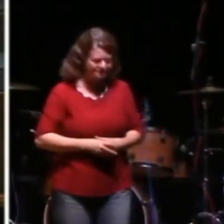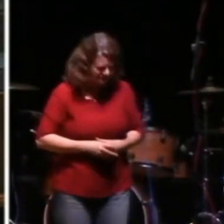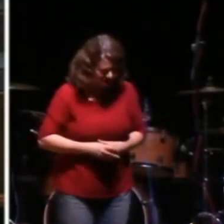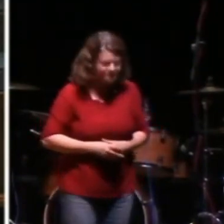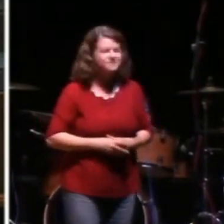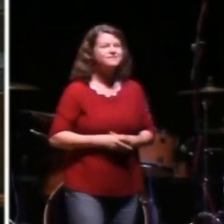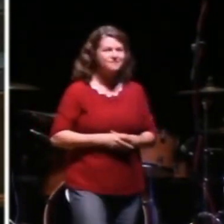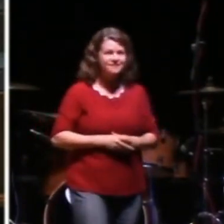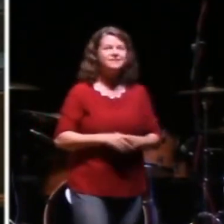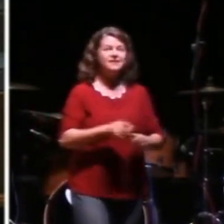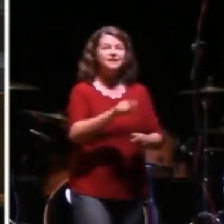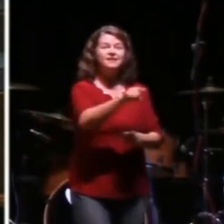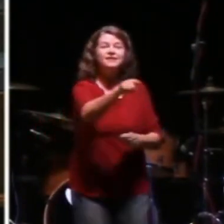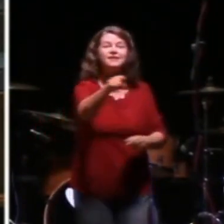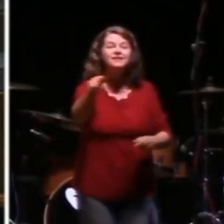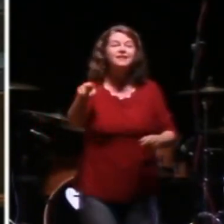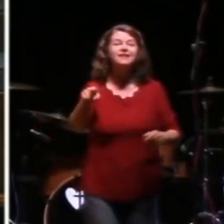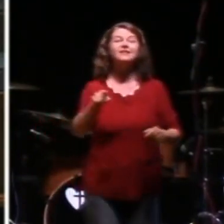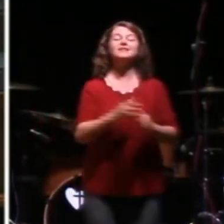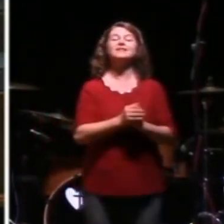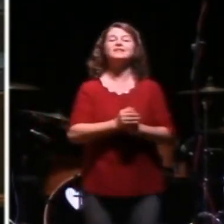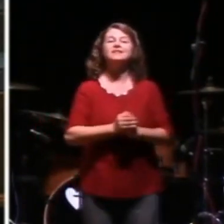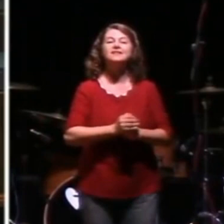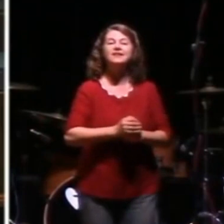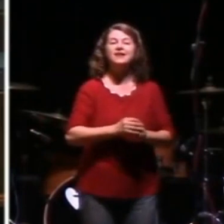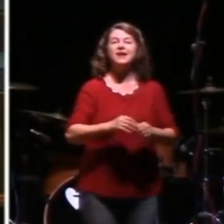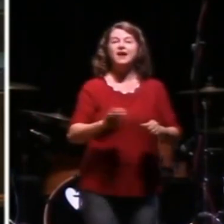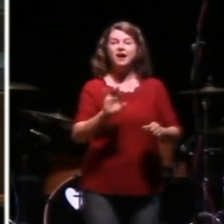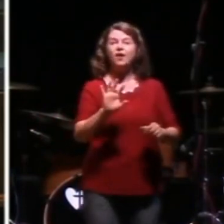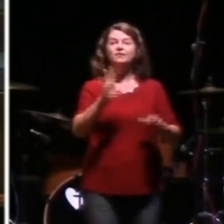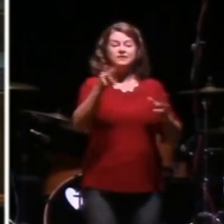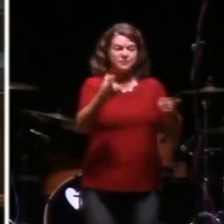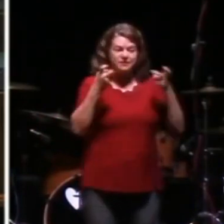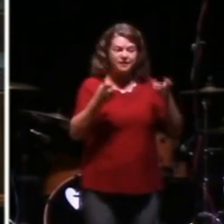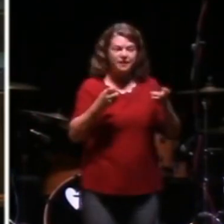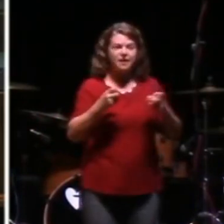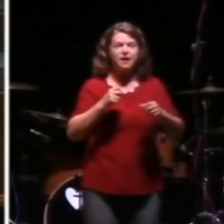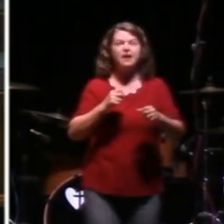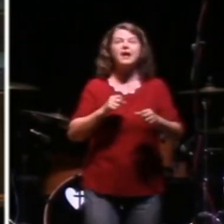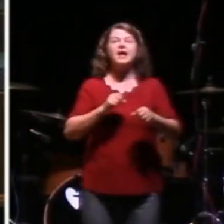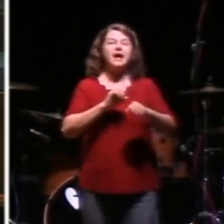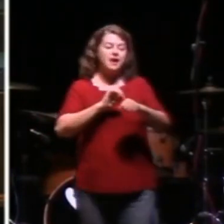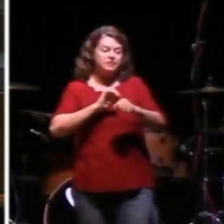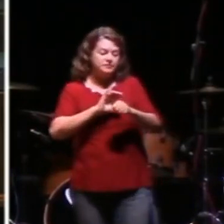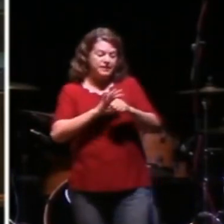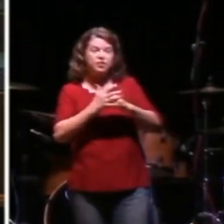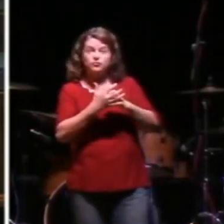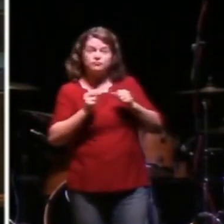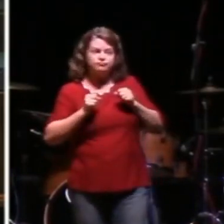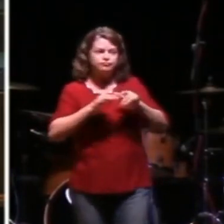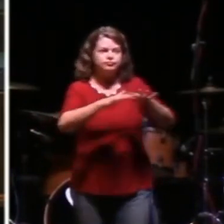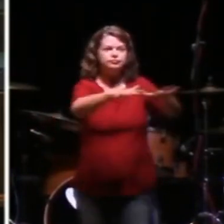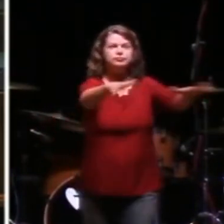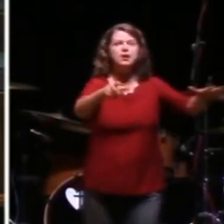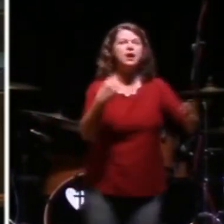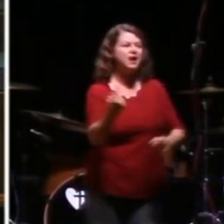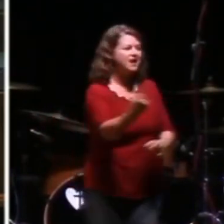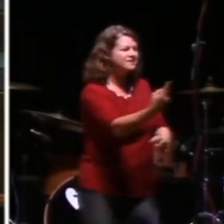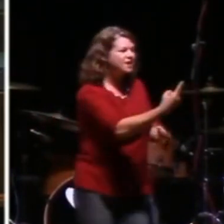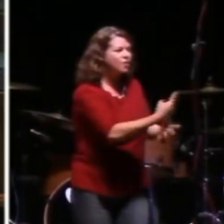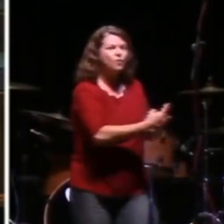clama pelo senhor quando você confessa o pecado da nação querido aqui a questão não é política